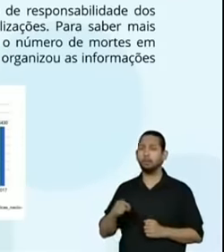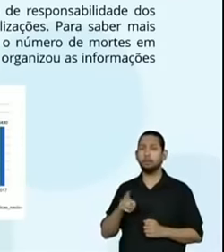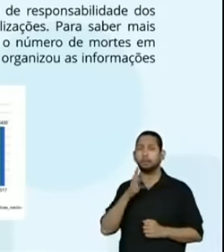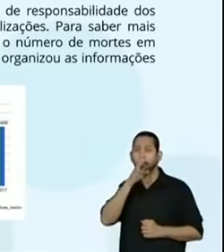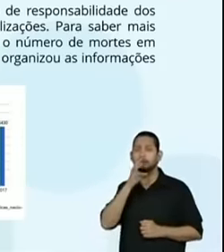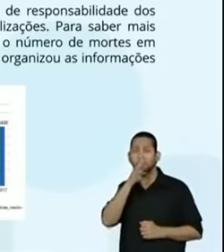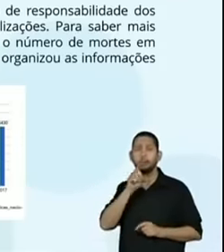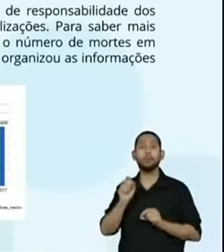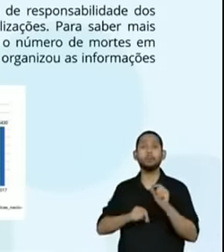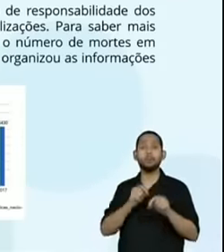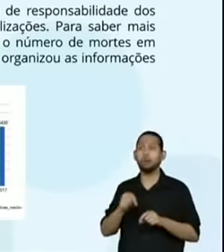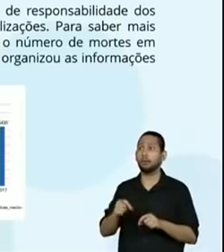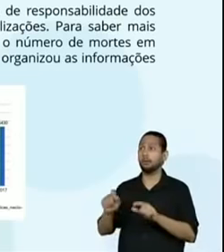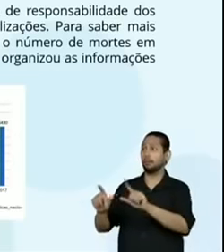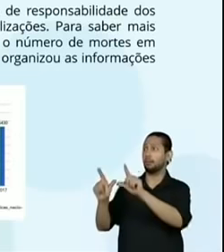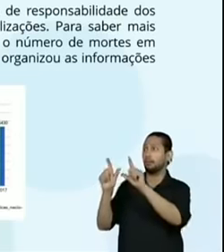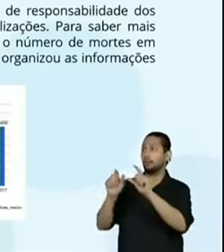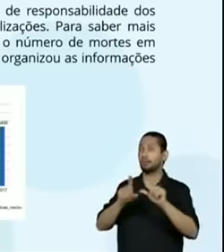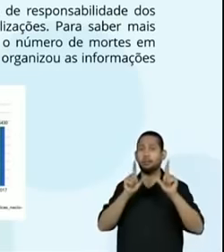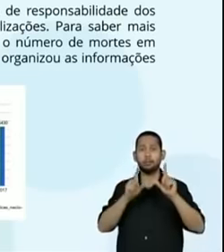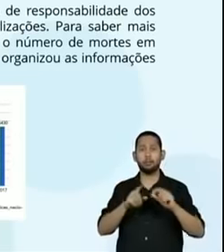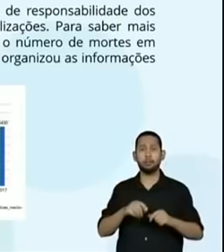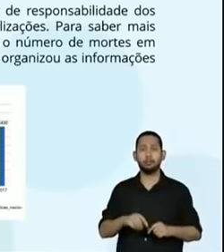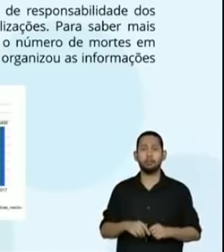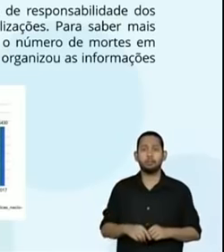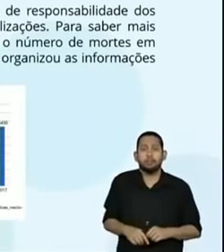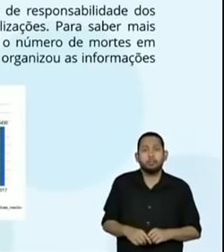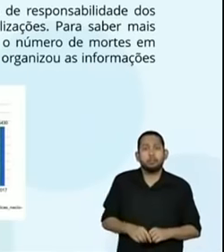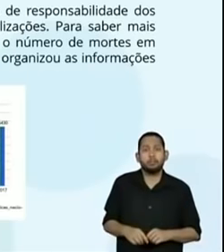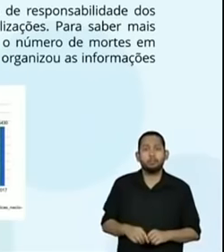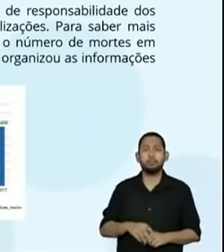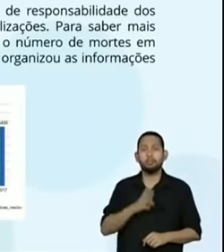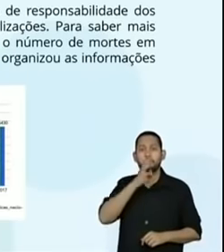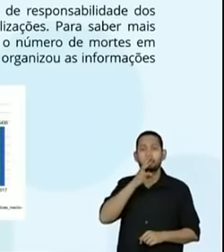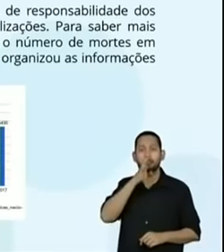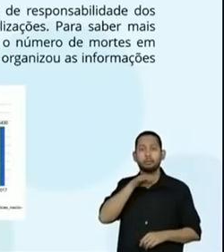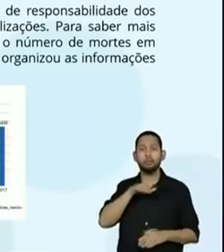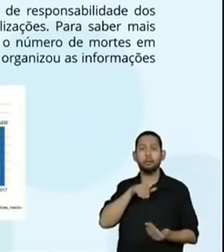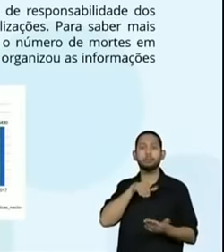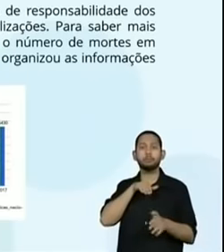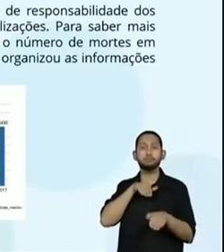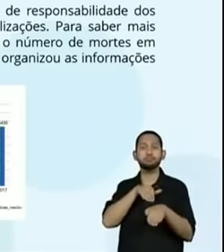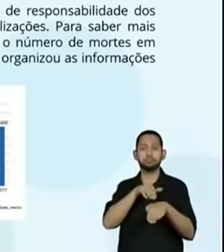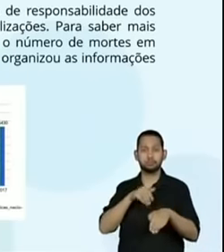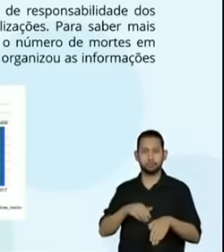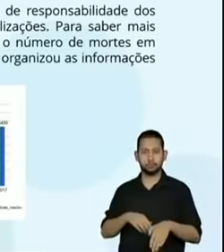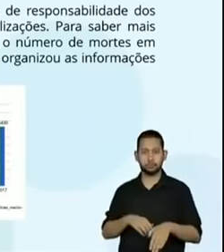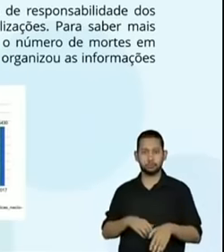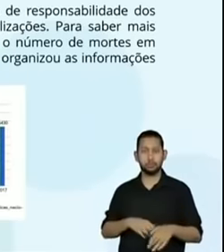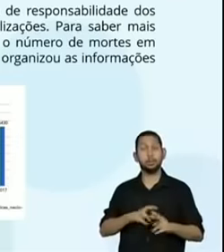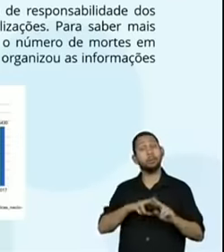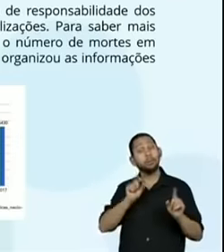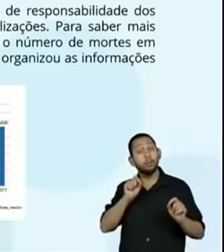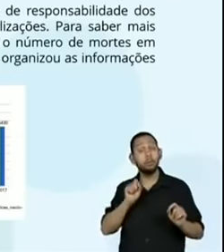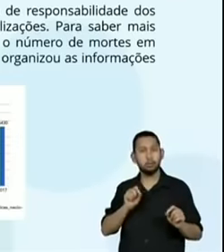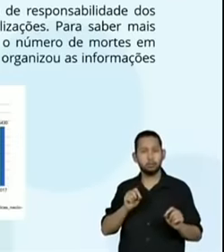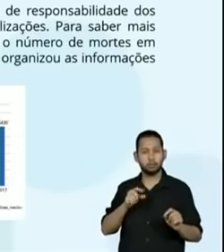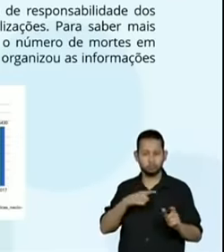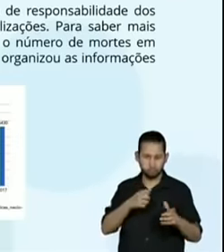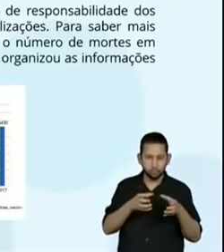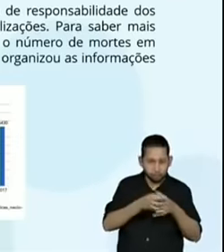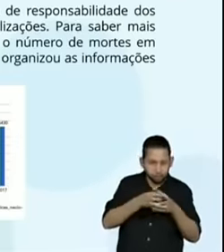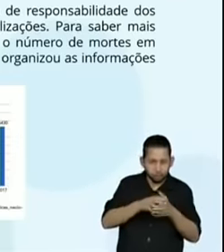sinalizações. Para saber mais sobre o assunto, foi realizada uma